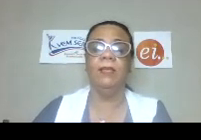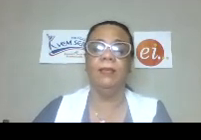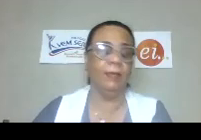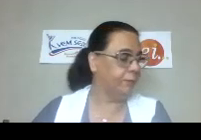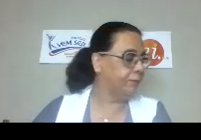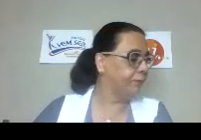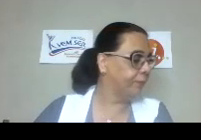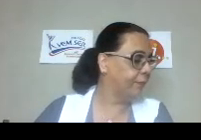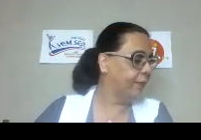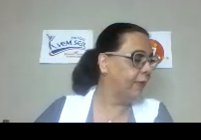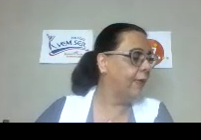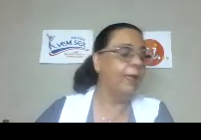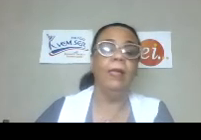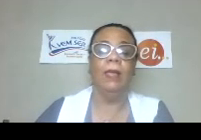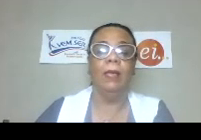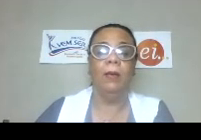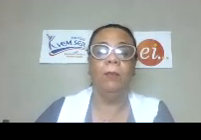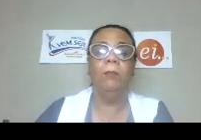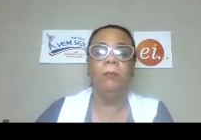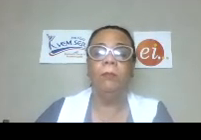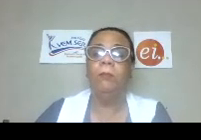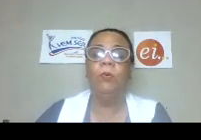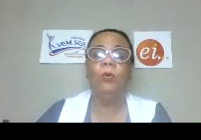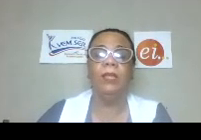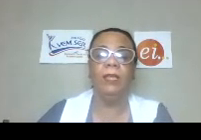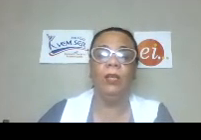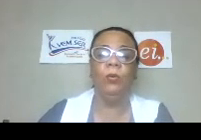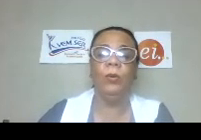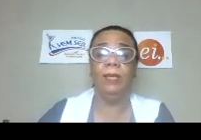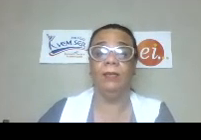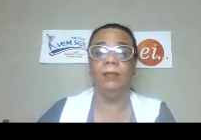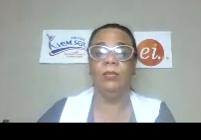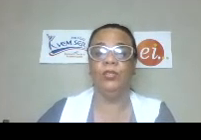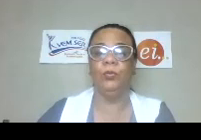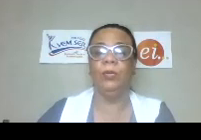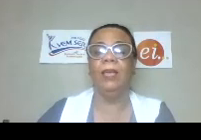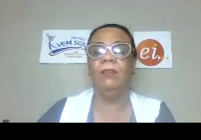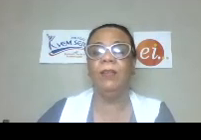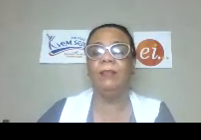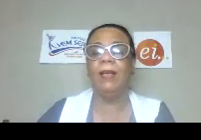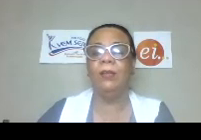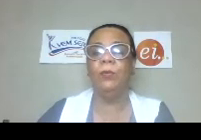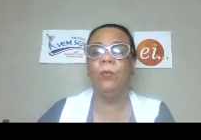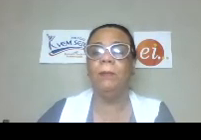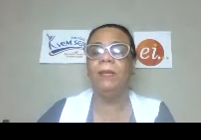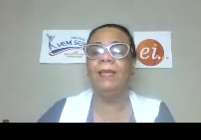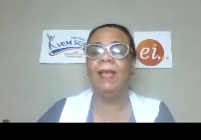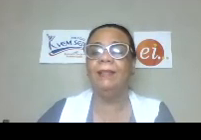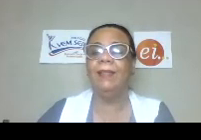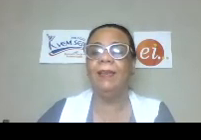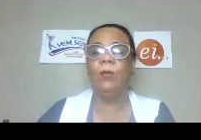Vamos aqui. Murilo e Ana Júlia inventaram